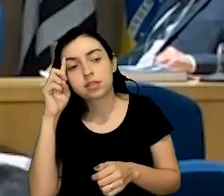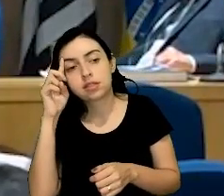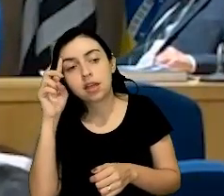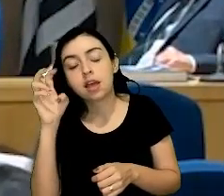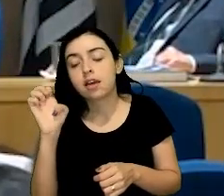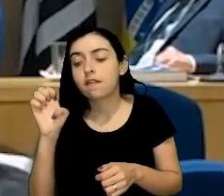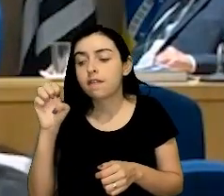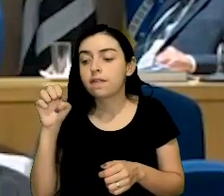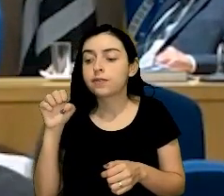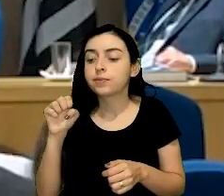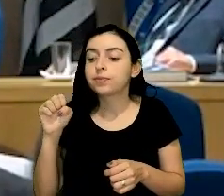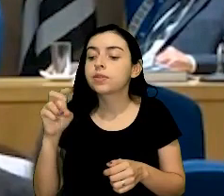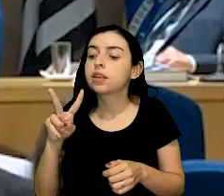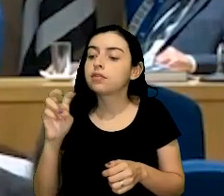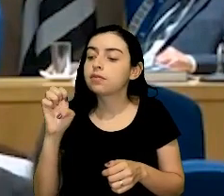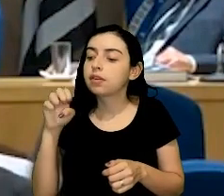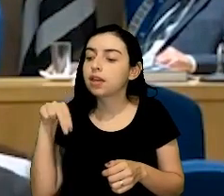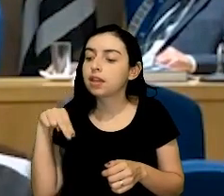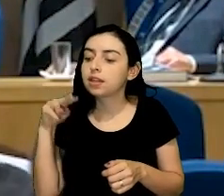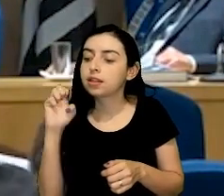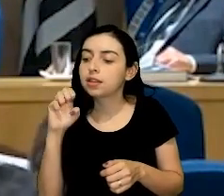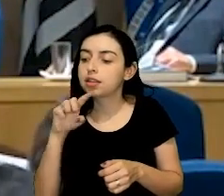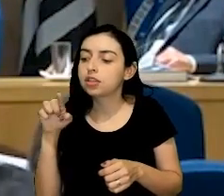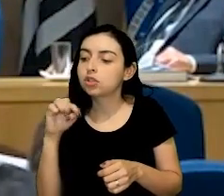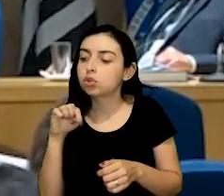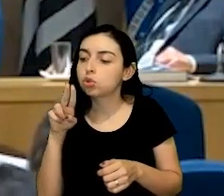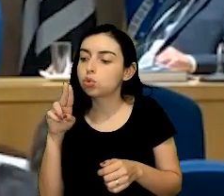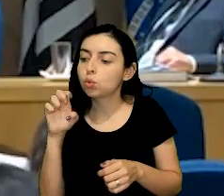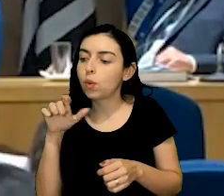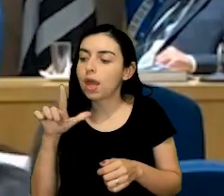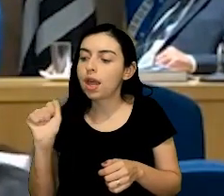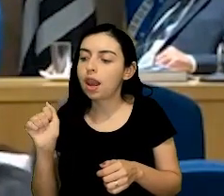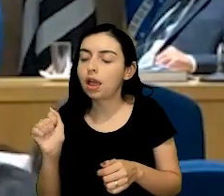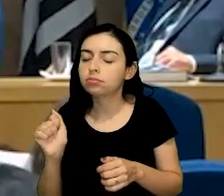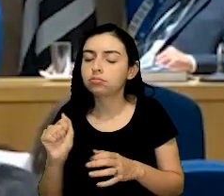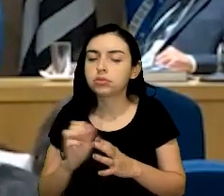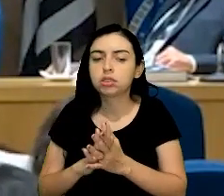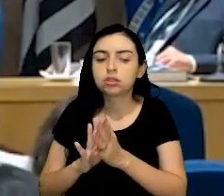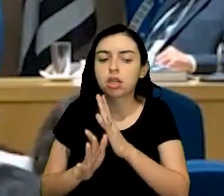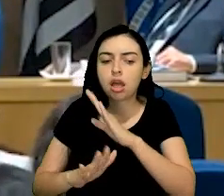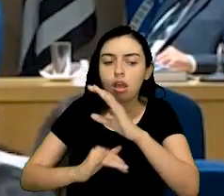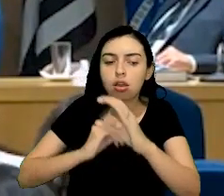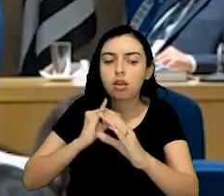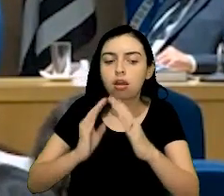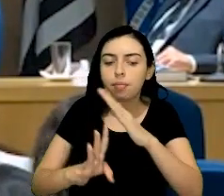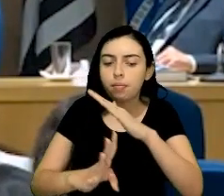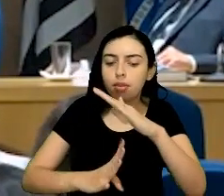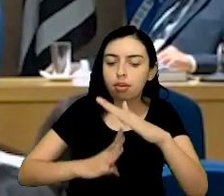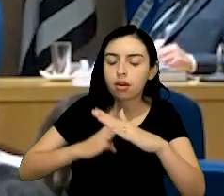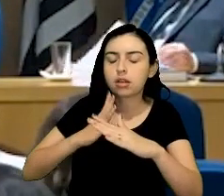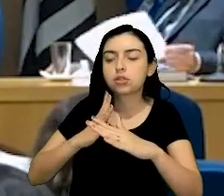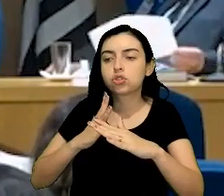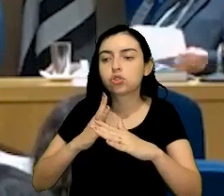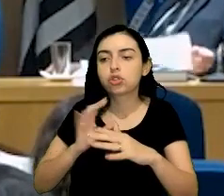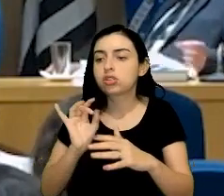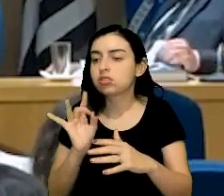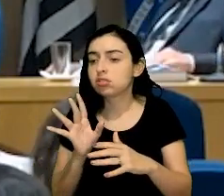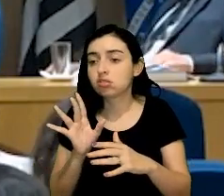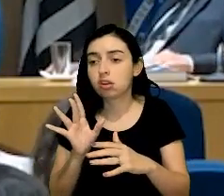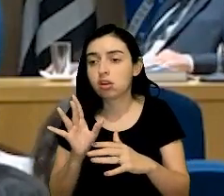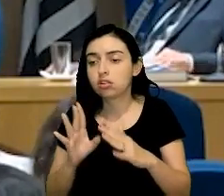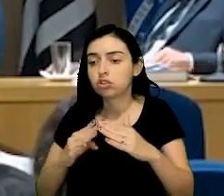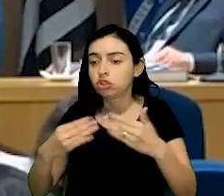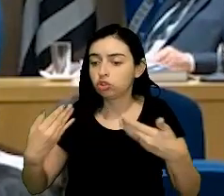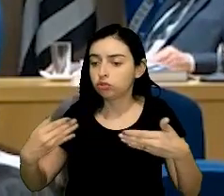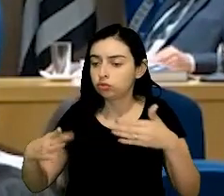fronteira, nós estamos falando de migrações transnacionais. Nós não estamos mais falando de migrações somente fronteiriças ou migrações